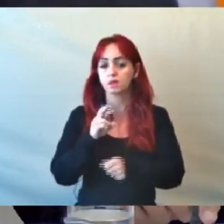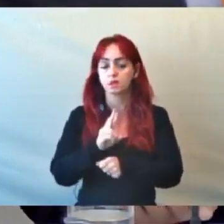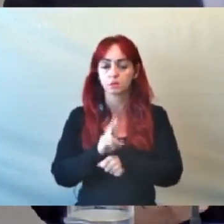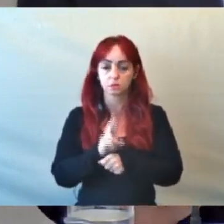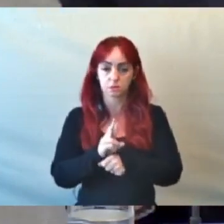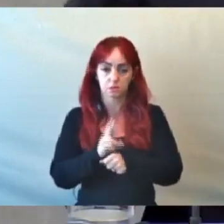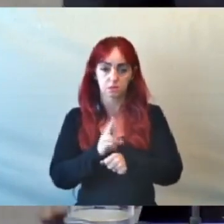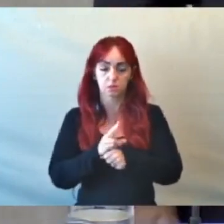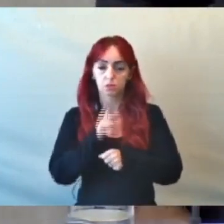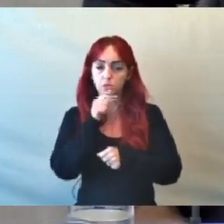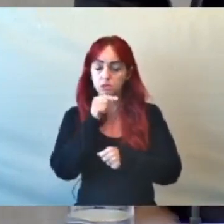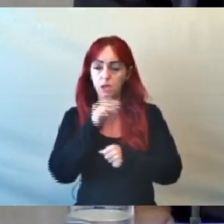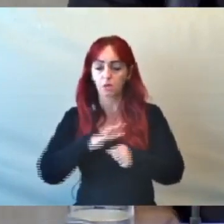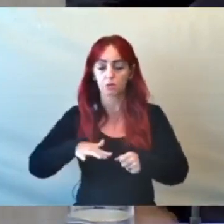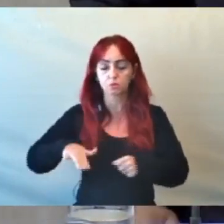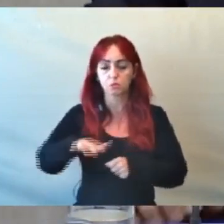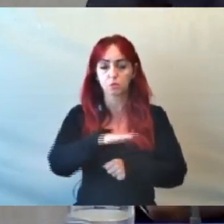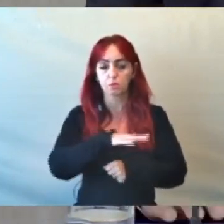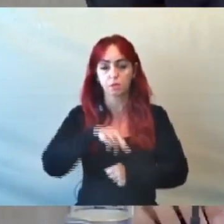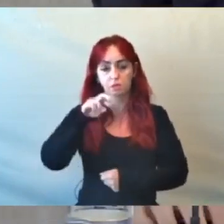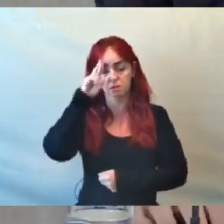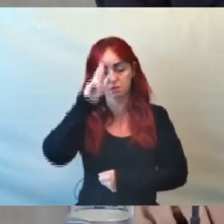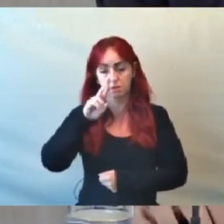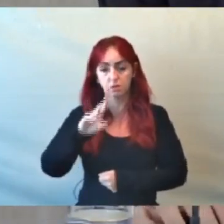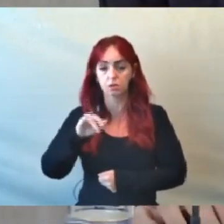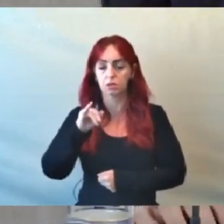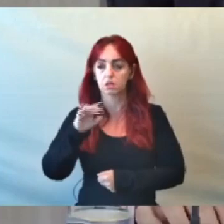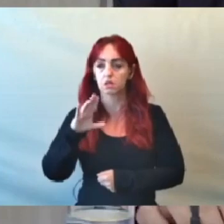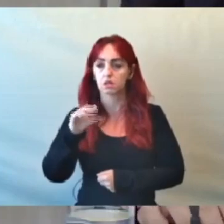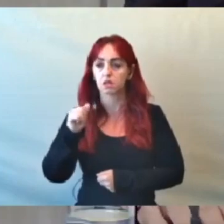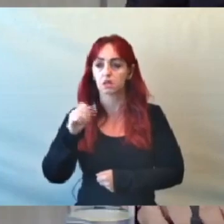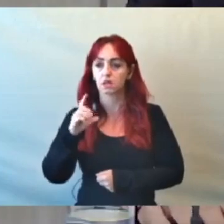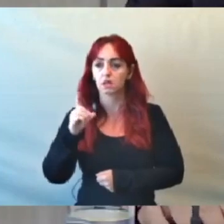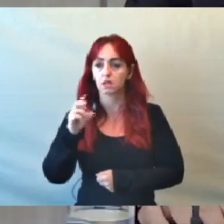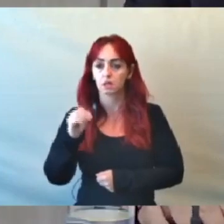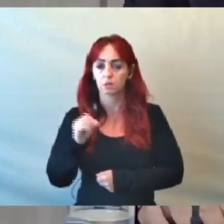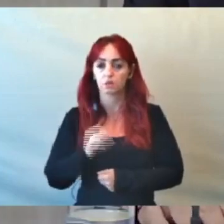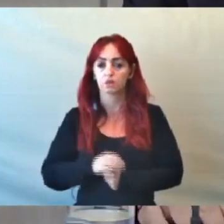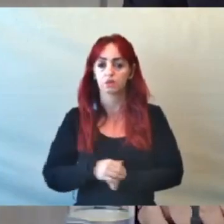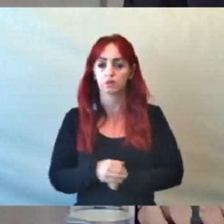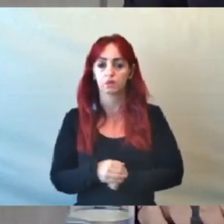Ricardo de Miranda Arueira, para prestar